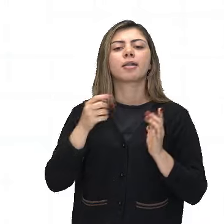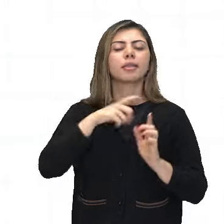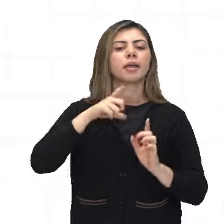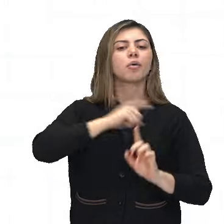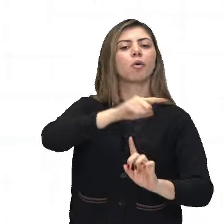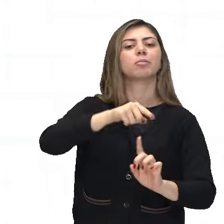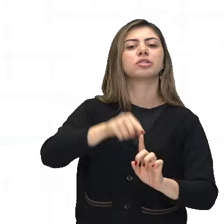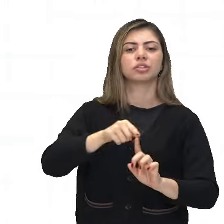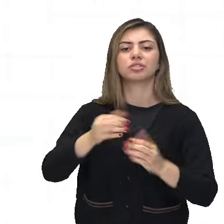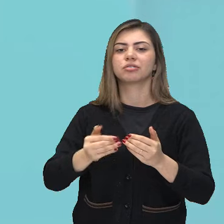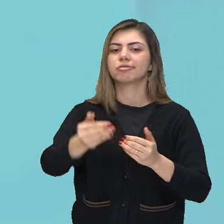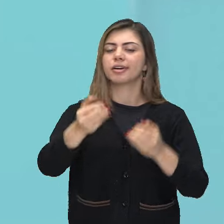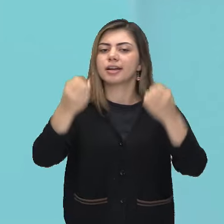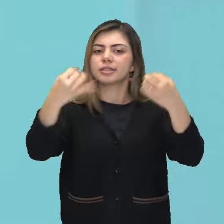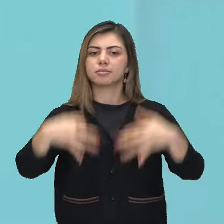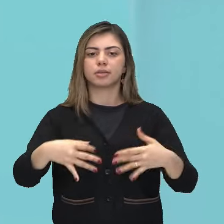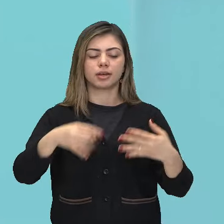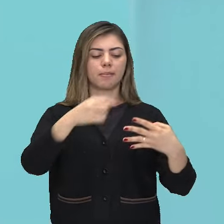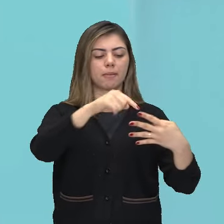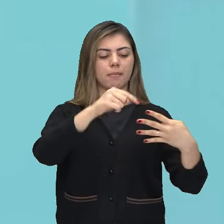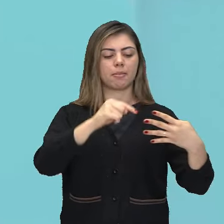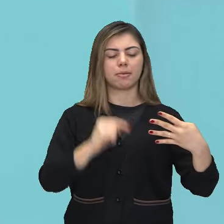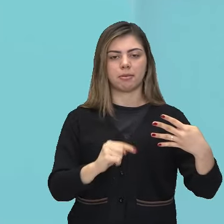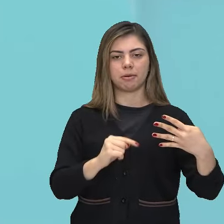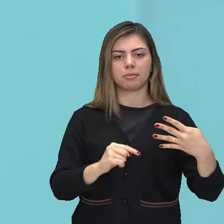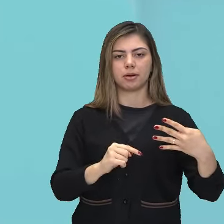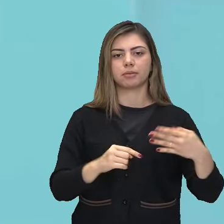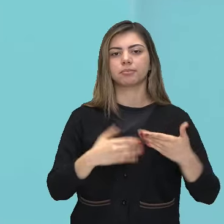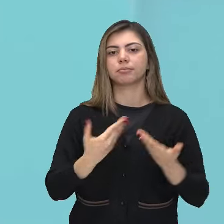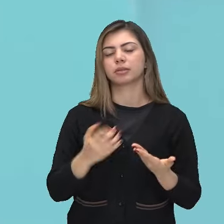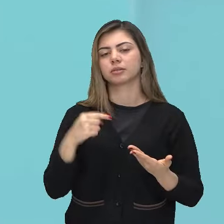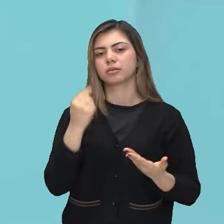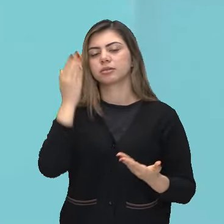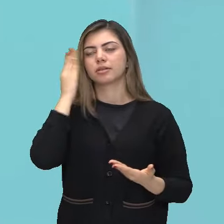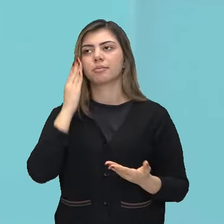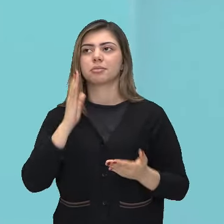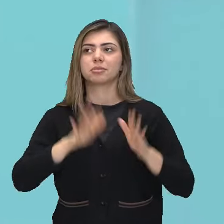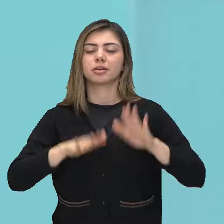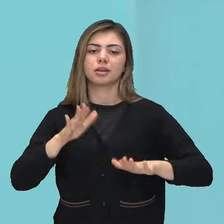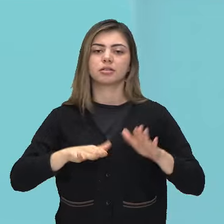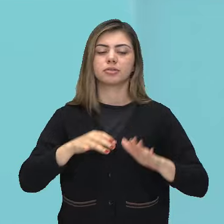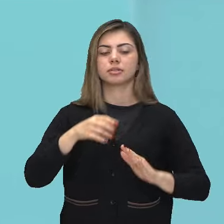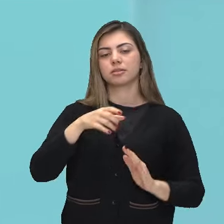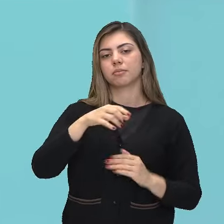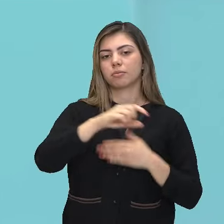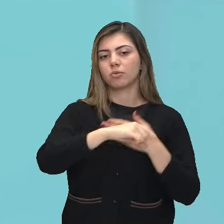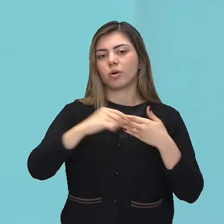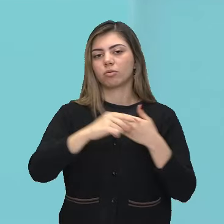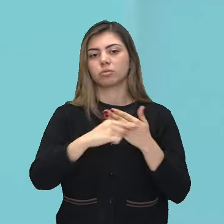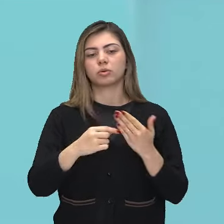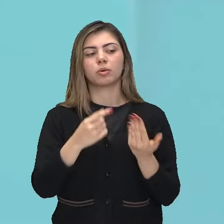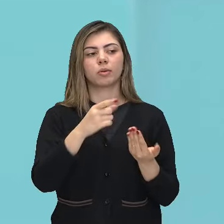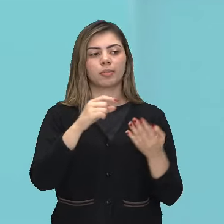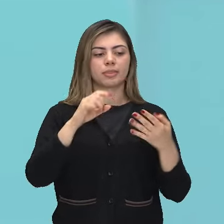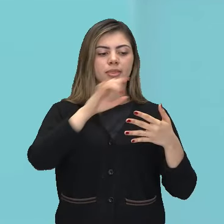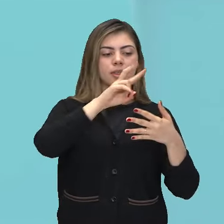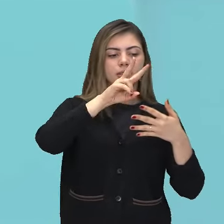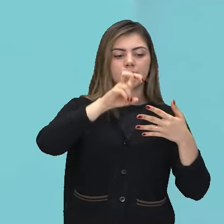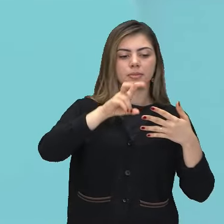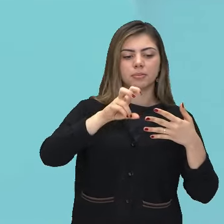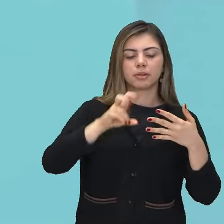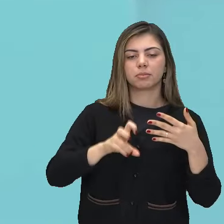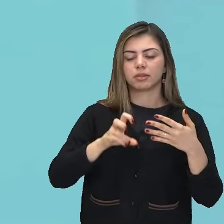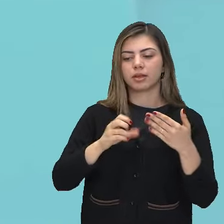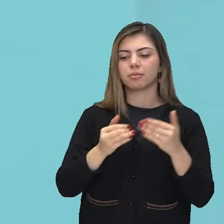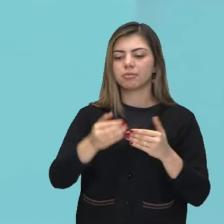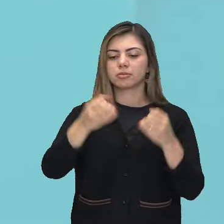desenvolvidos ao longo de todo o texto é claro que pela extensão às vezes um autor ele não vai desenvolver todos os tópicos mas ele